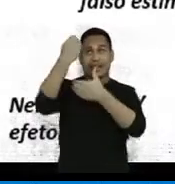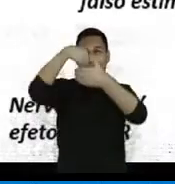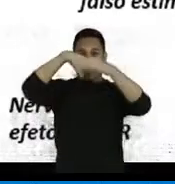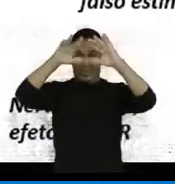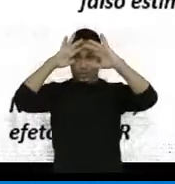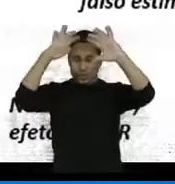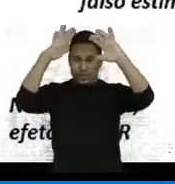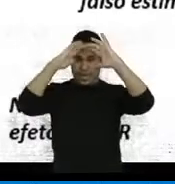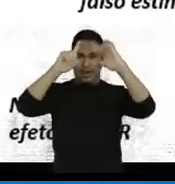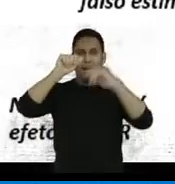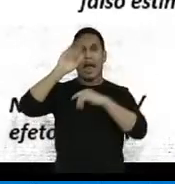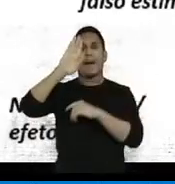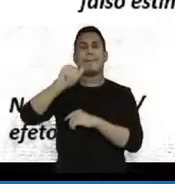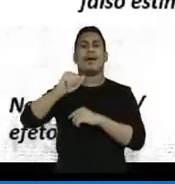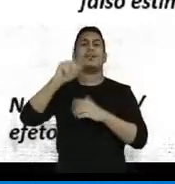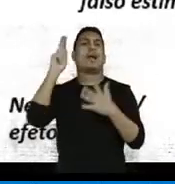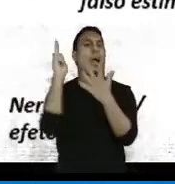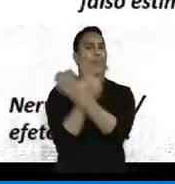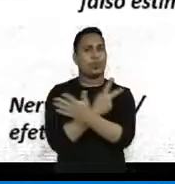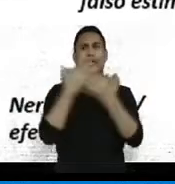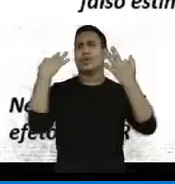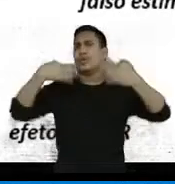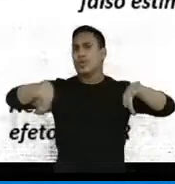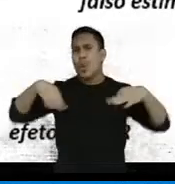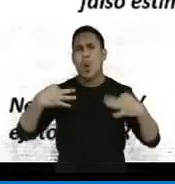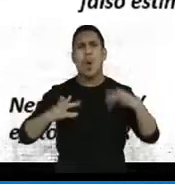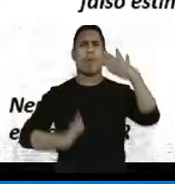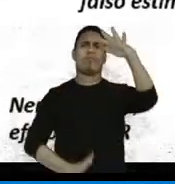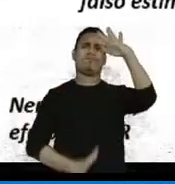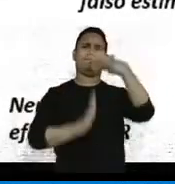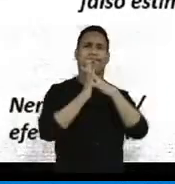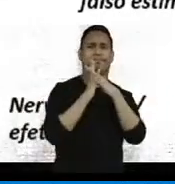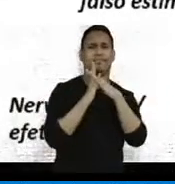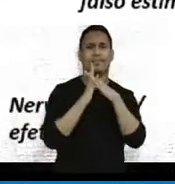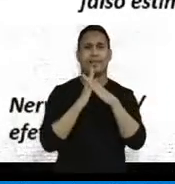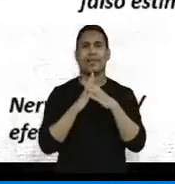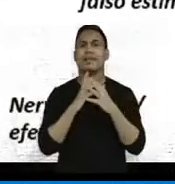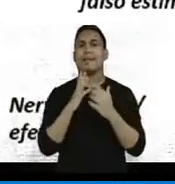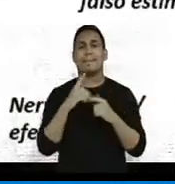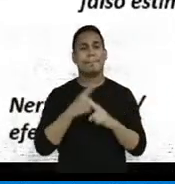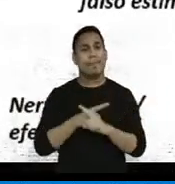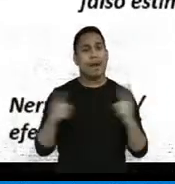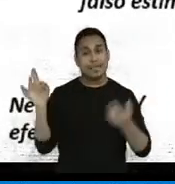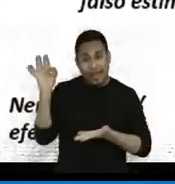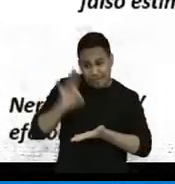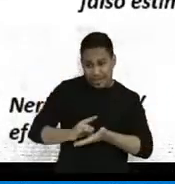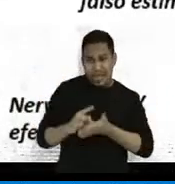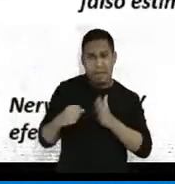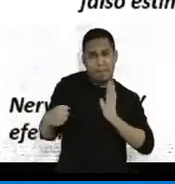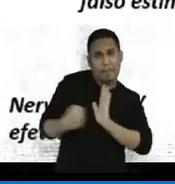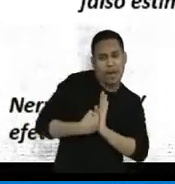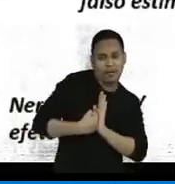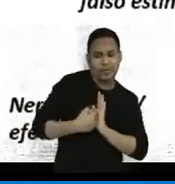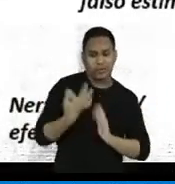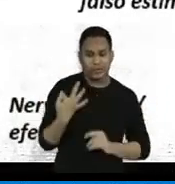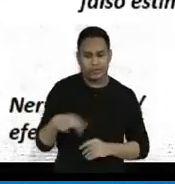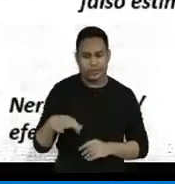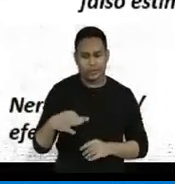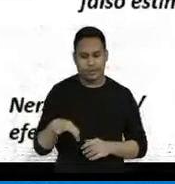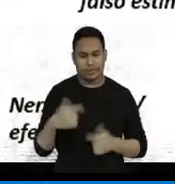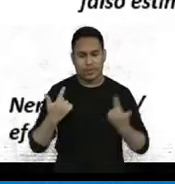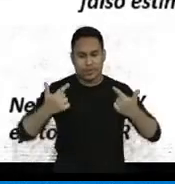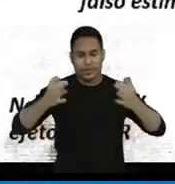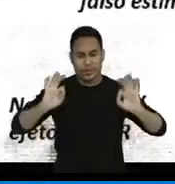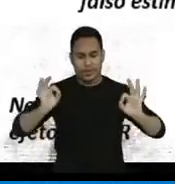começa a perceber dor aonde não deveria ter. E uma coisa muito importante que a nutrição consegue fazer é aumentar